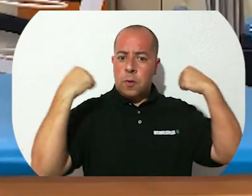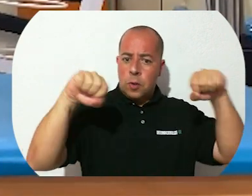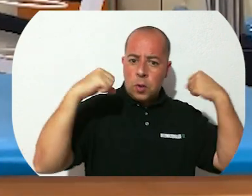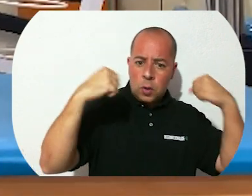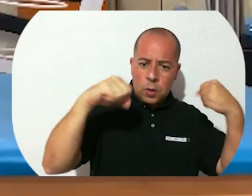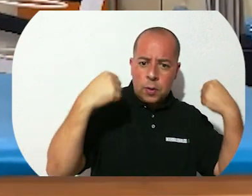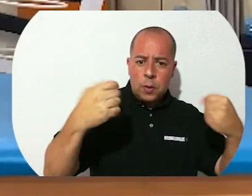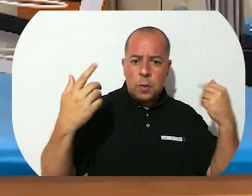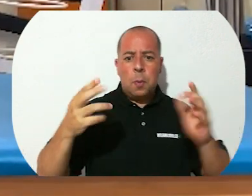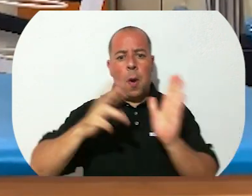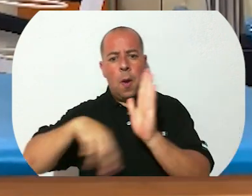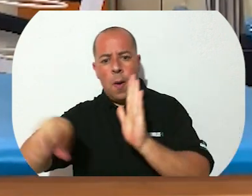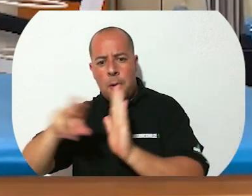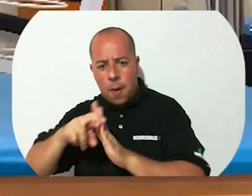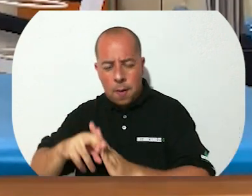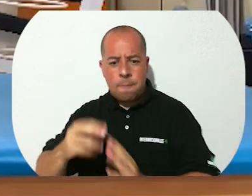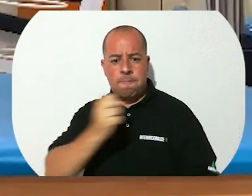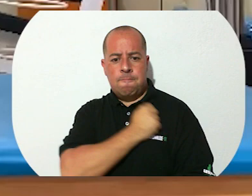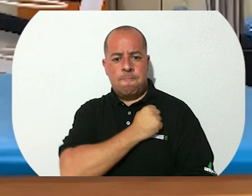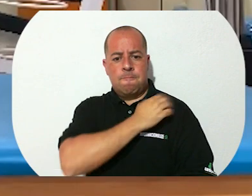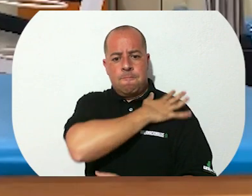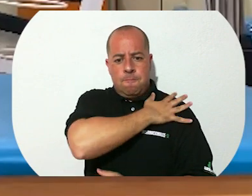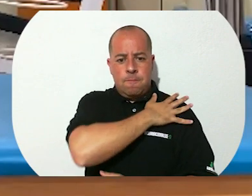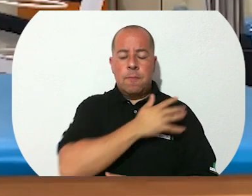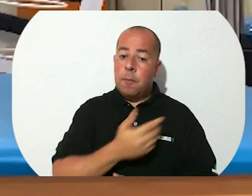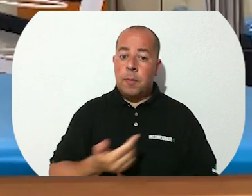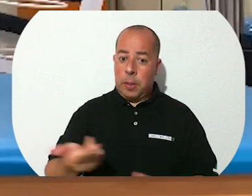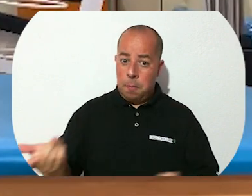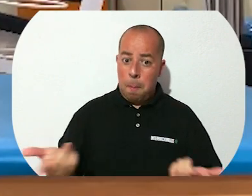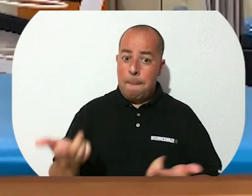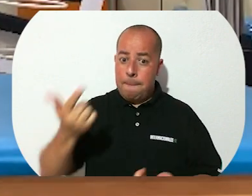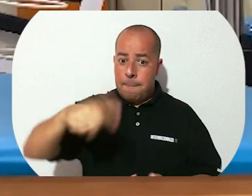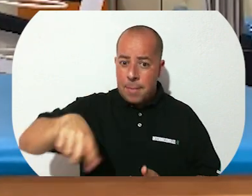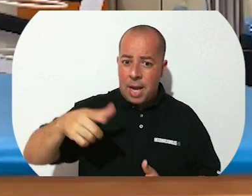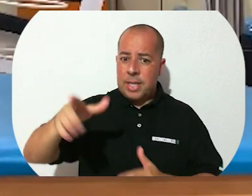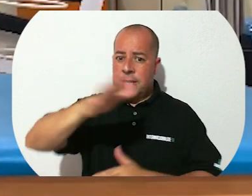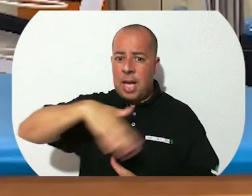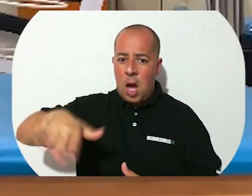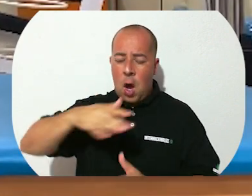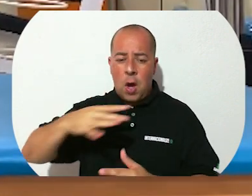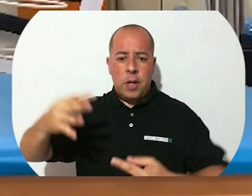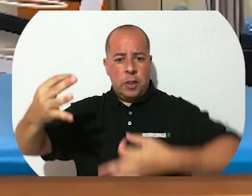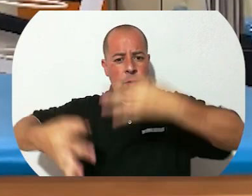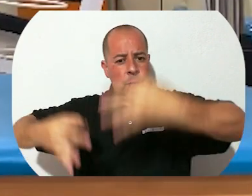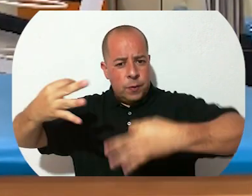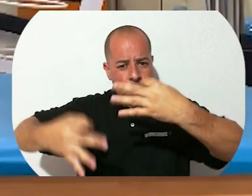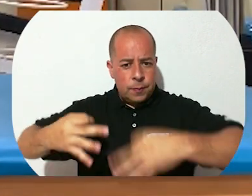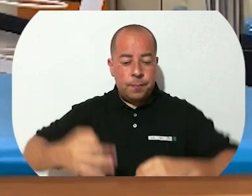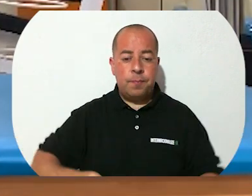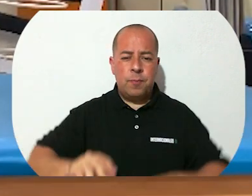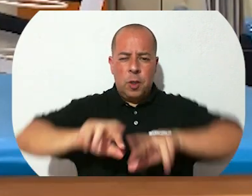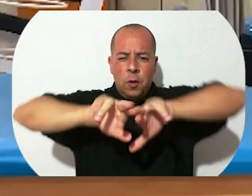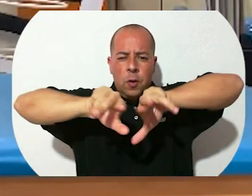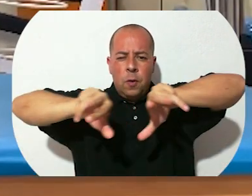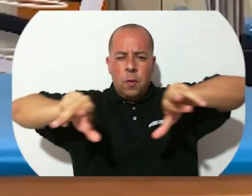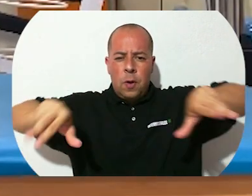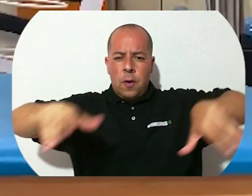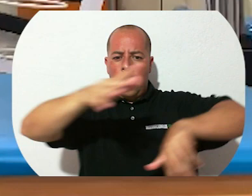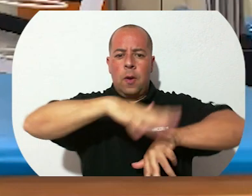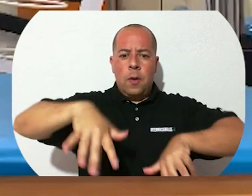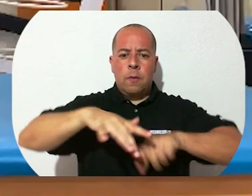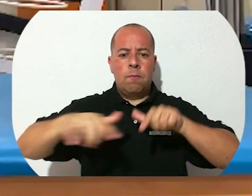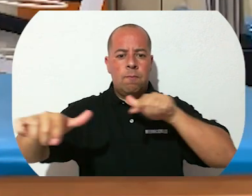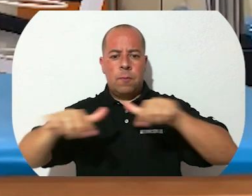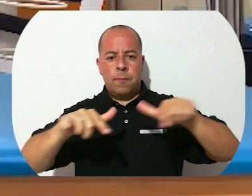centros esportivos e de reabilitação, nas Forças Armadas e até mesmo como perito judicial, além de